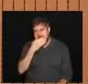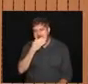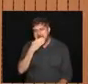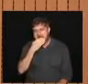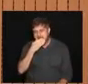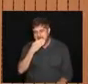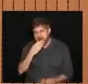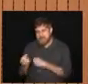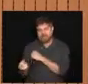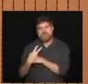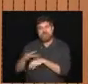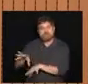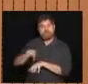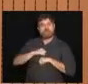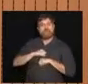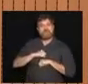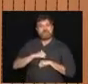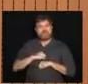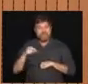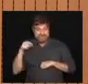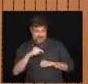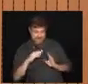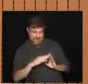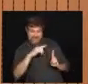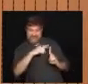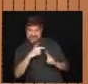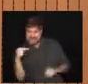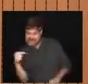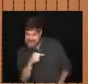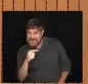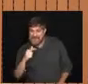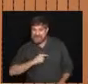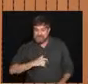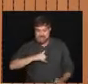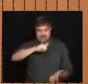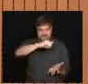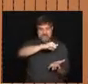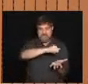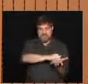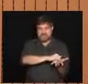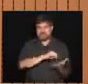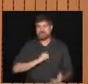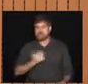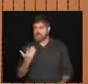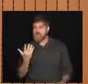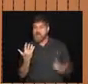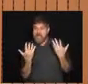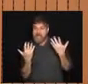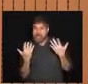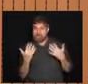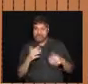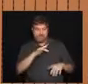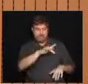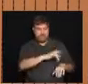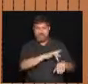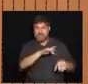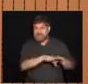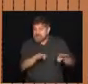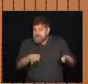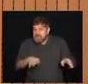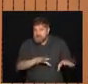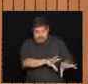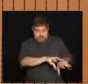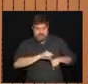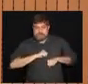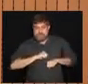estar infectada. Naquela igreja, ficou ali numa superfície, ela põe a mão e vai estar infectada. Por que a gente